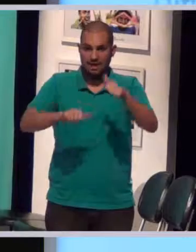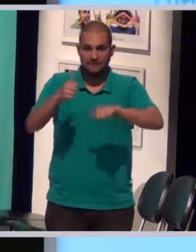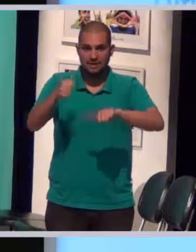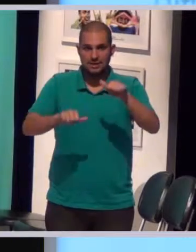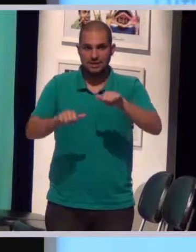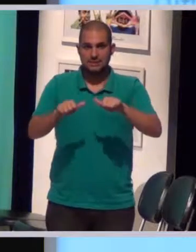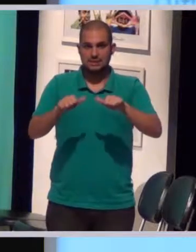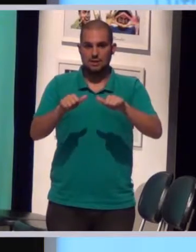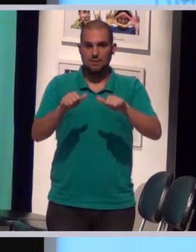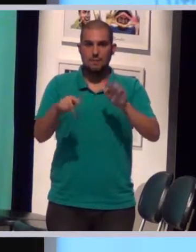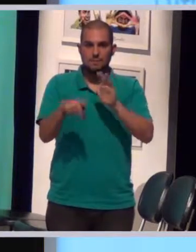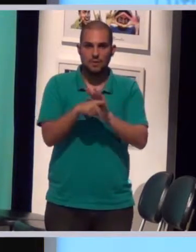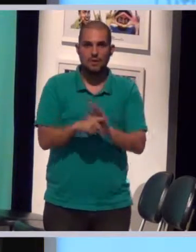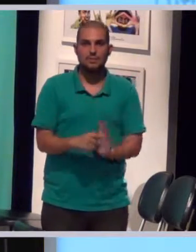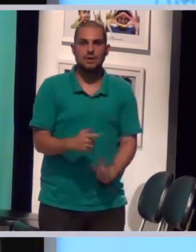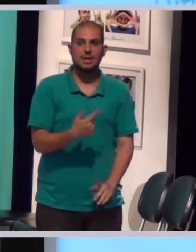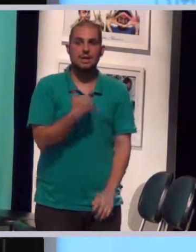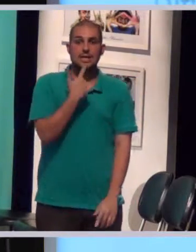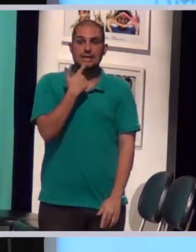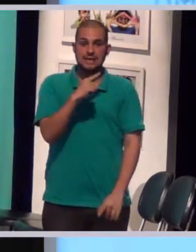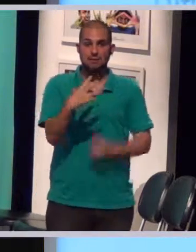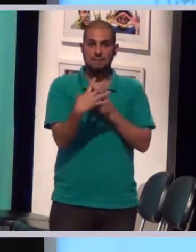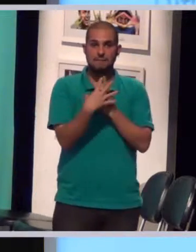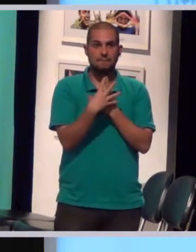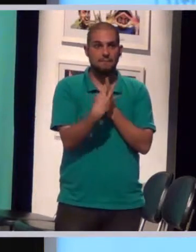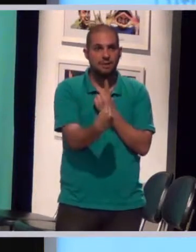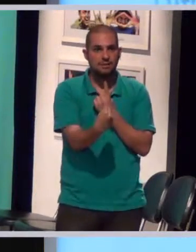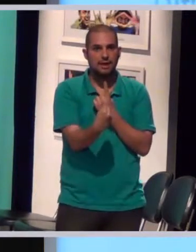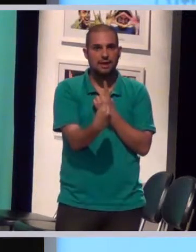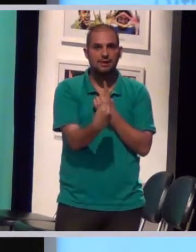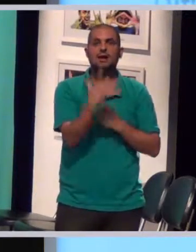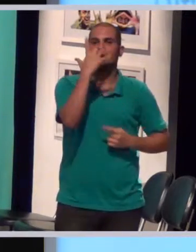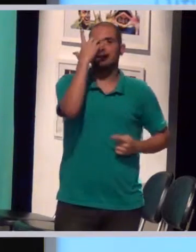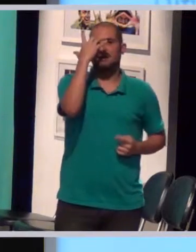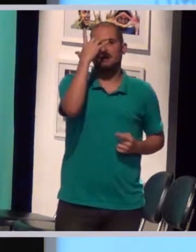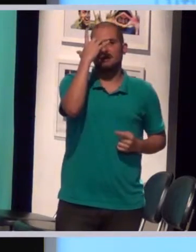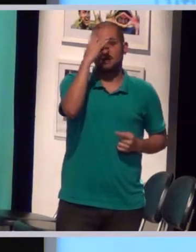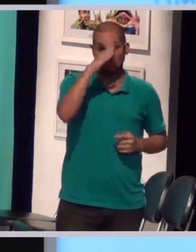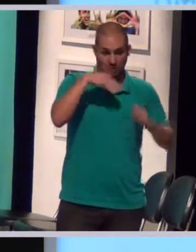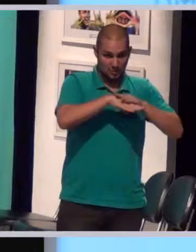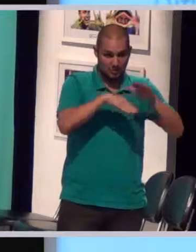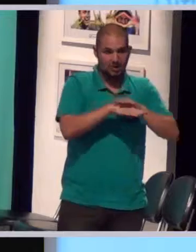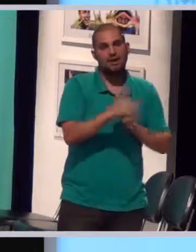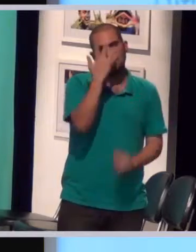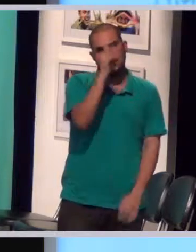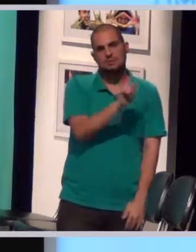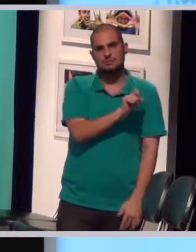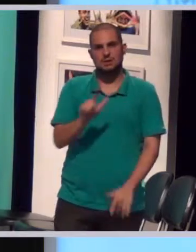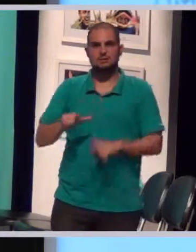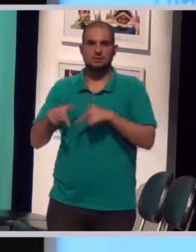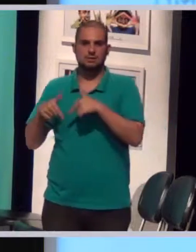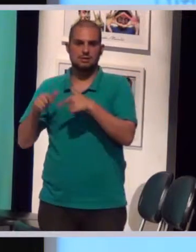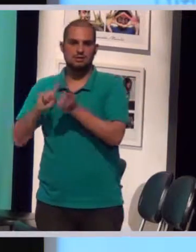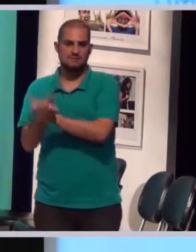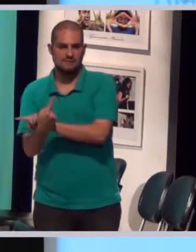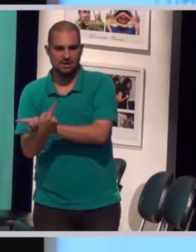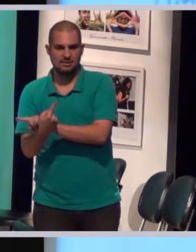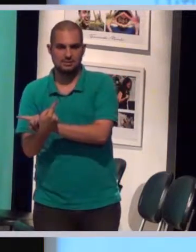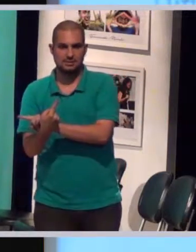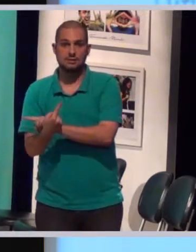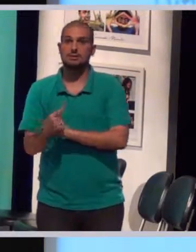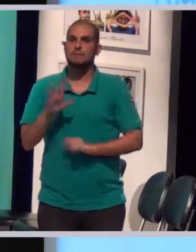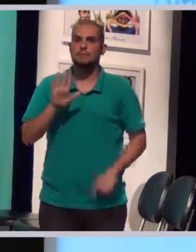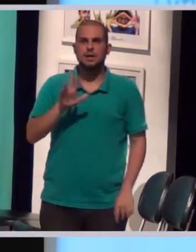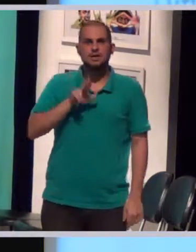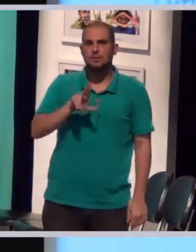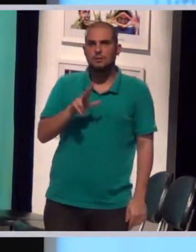minha língua materna, a ordem direta é mais fácil que a inversa. Agora, aquele teste que não tinha a ver com as características da língua